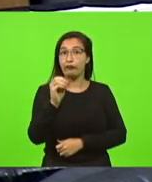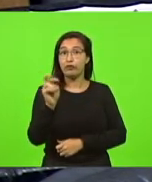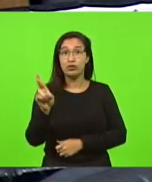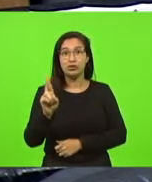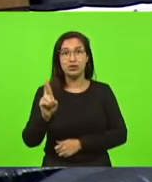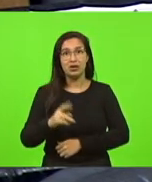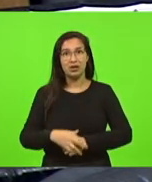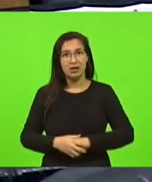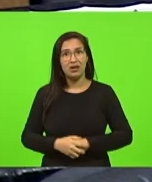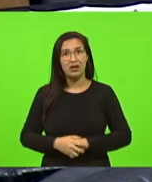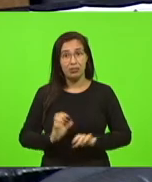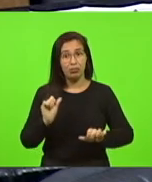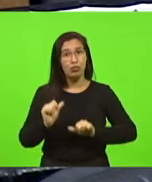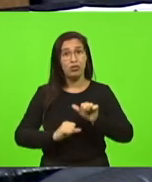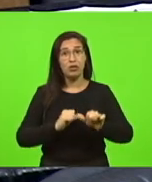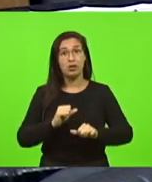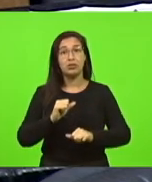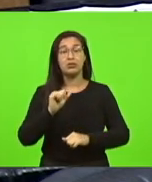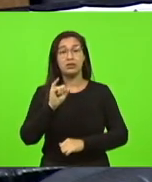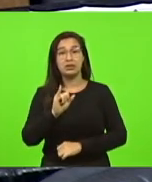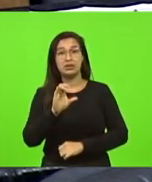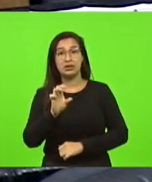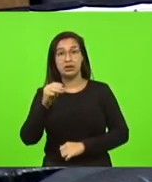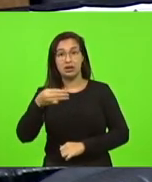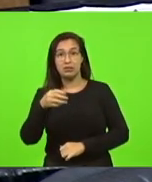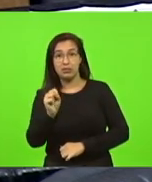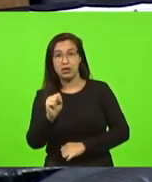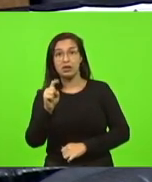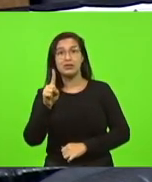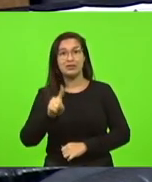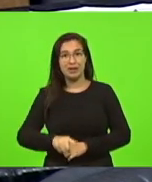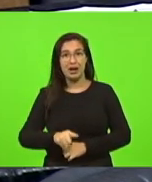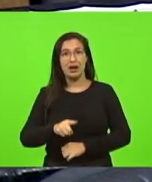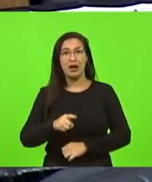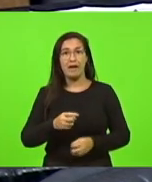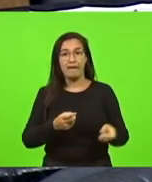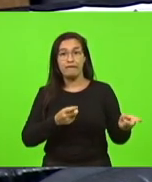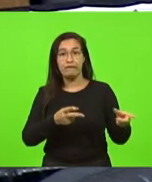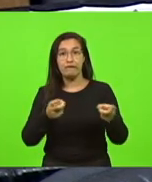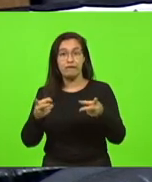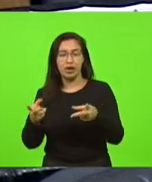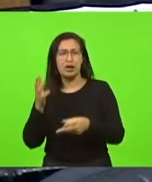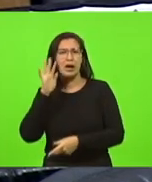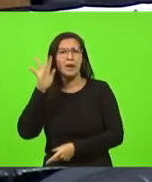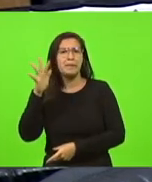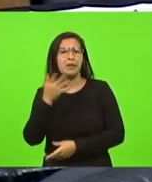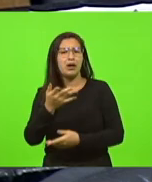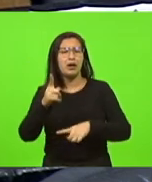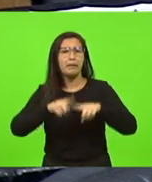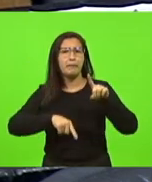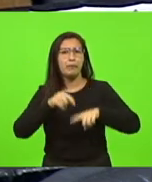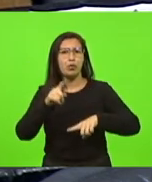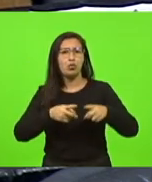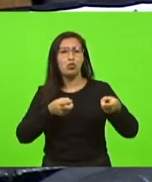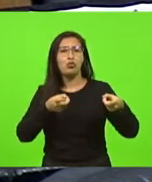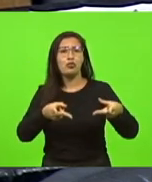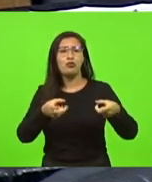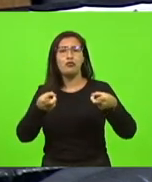isso, o ICMS é calculado em cima do preço de venda. Imaginem o produto a quanto está sendo vendido.